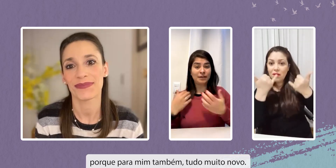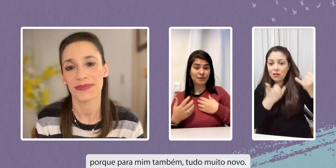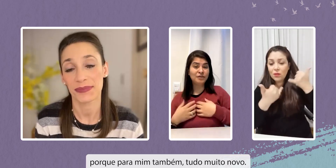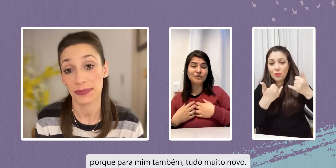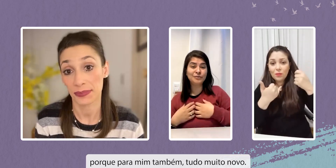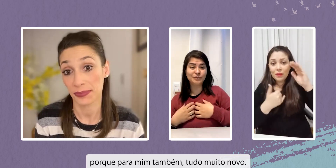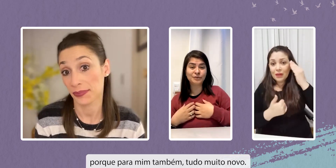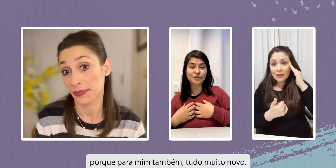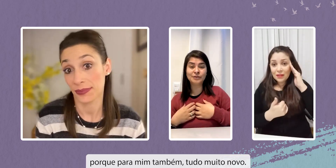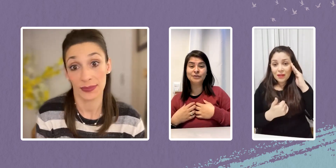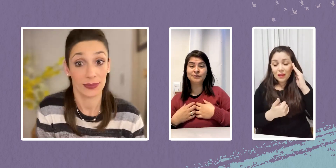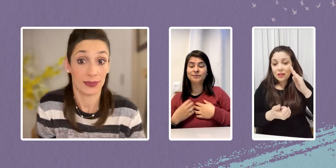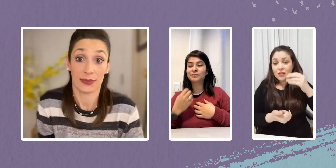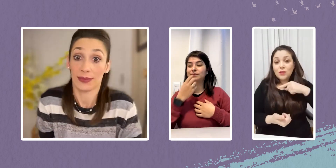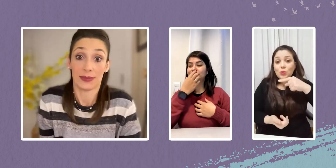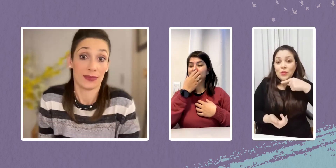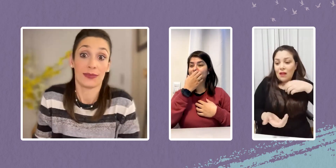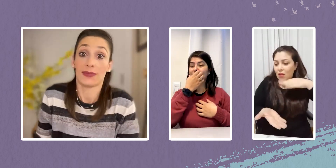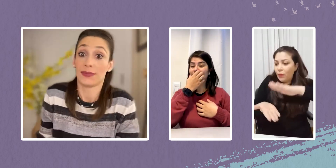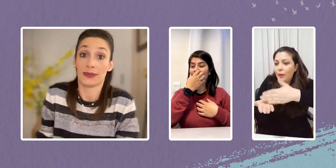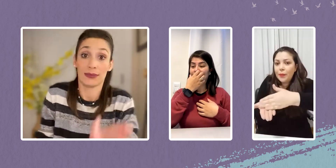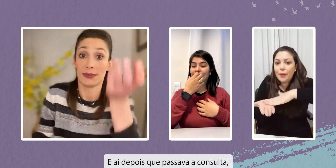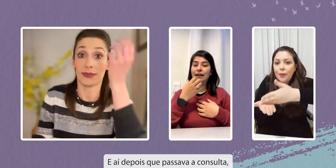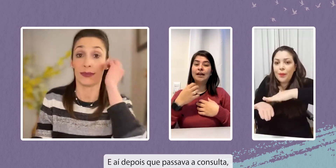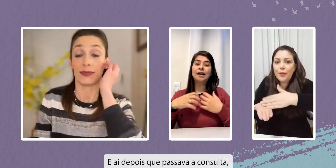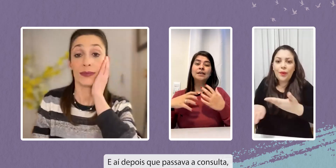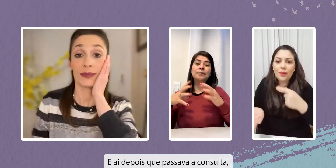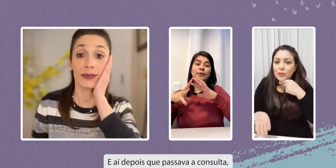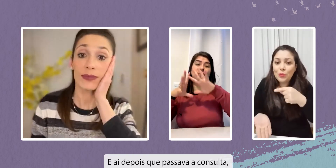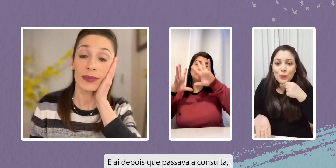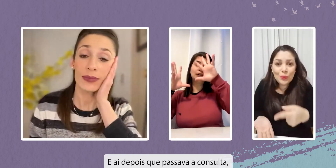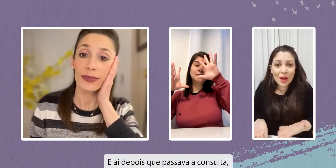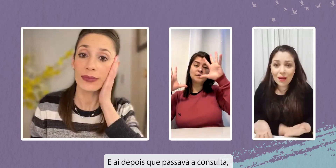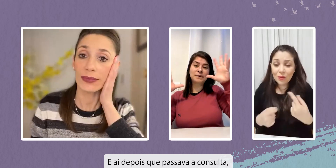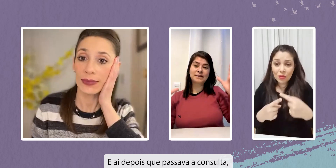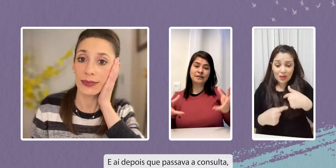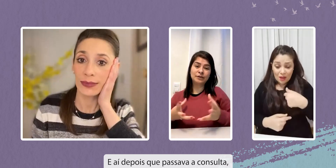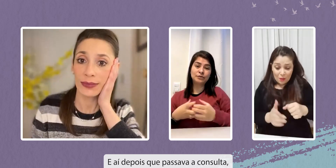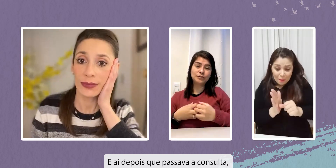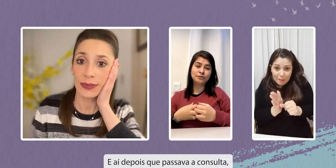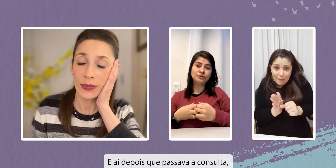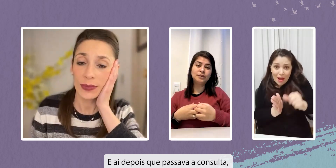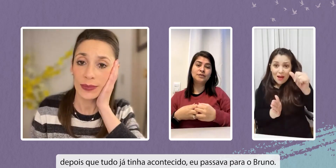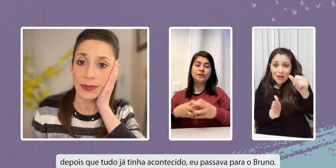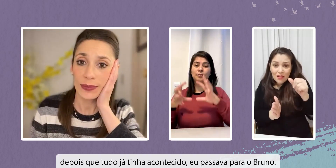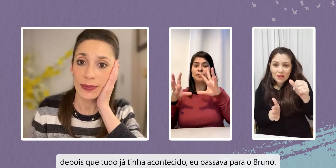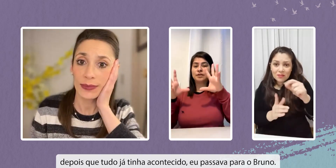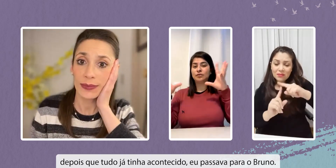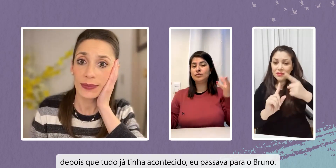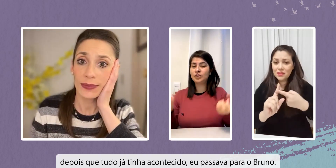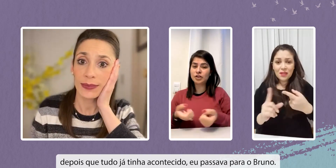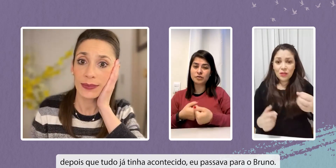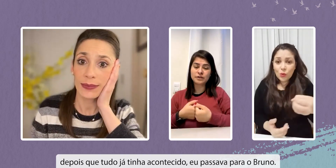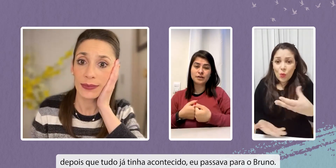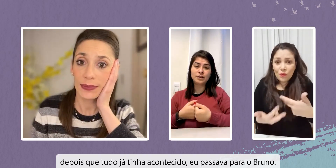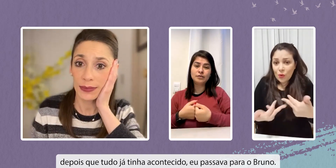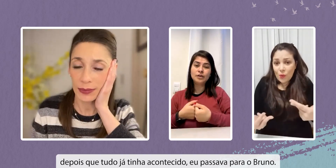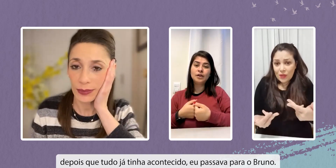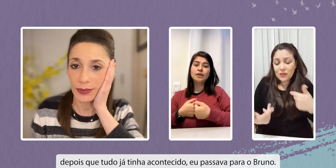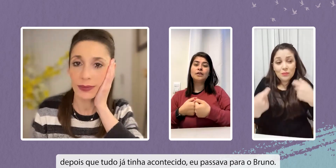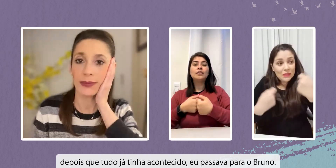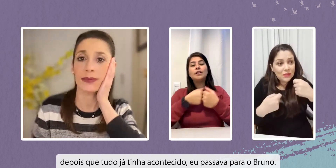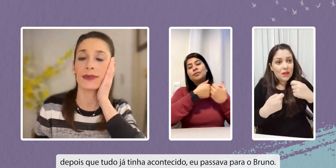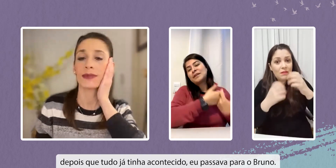para mim também é tudo muito novo. E aí, depois que passava a consulta, depois que tudo já tinha